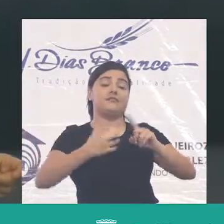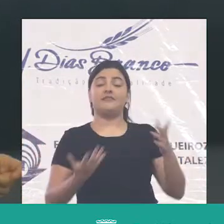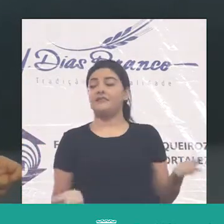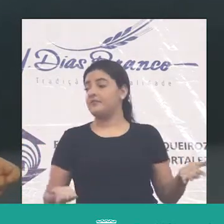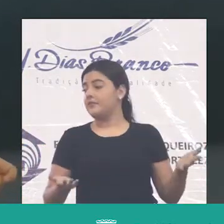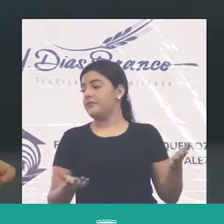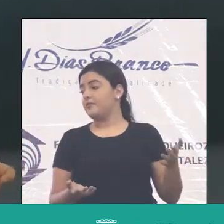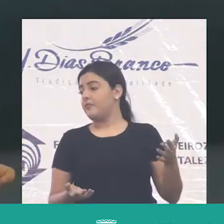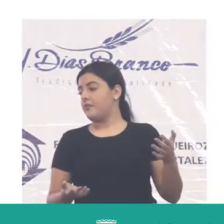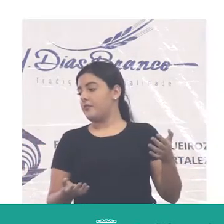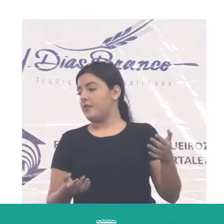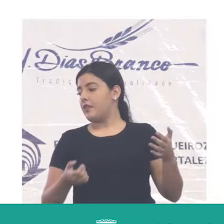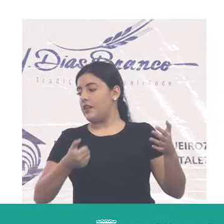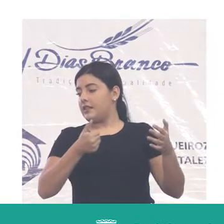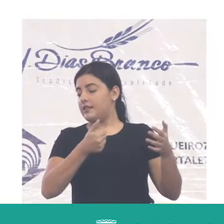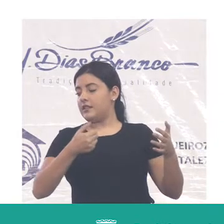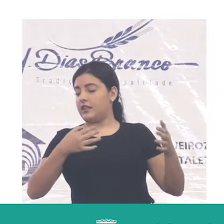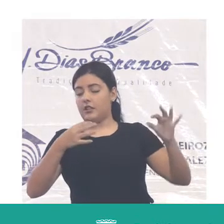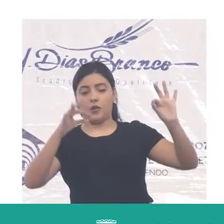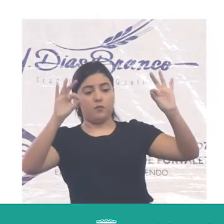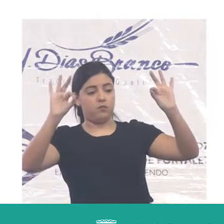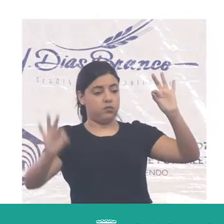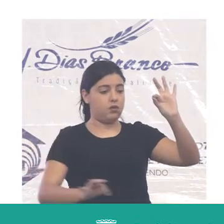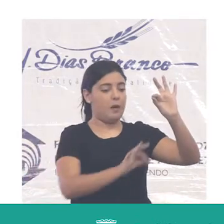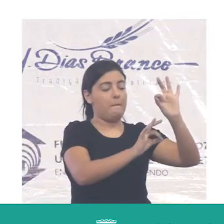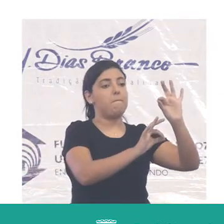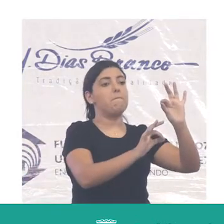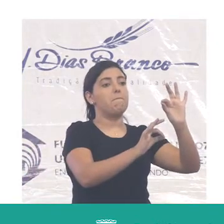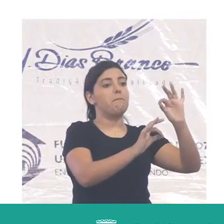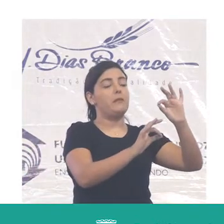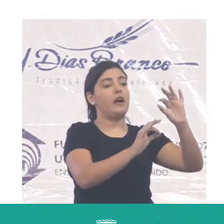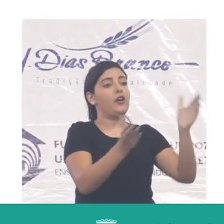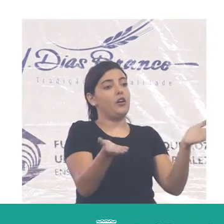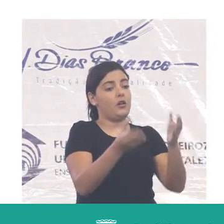O 114 que está dividindo, eu vou passar para lá multiplicando.